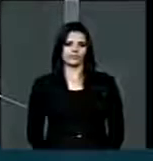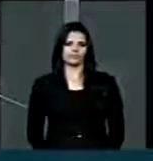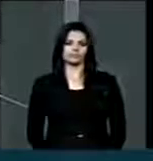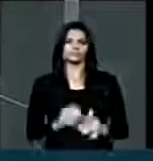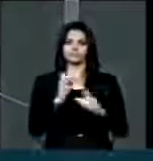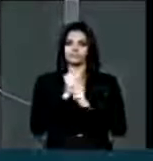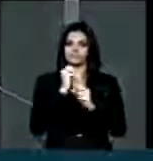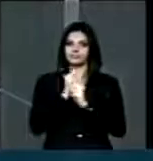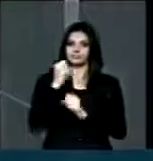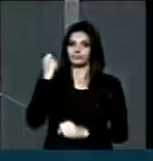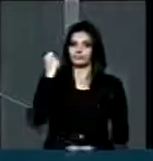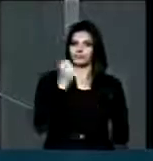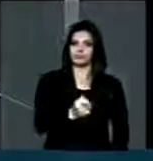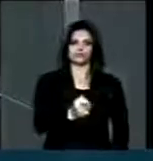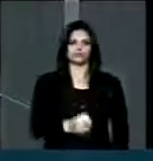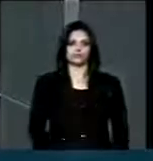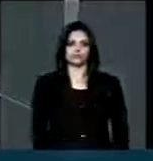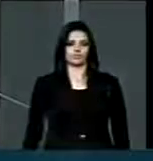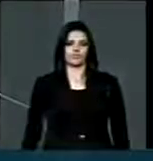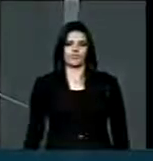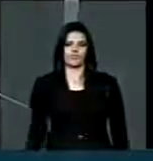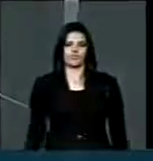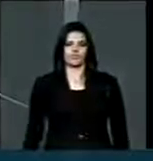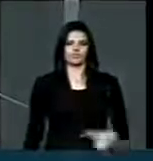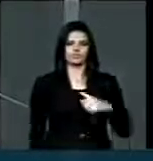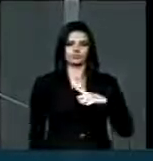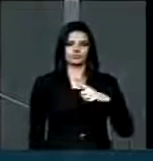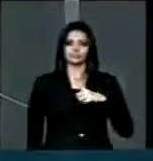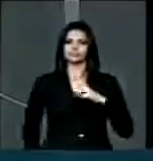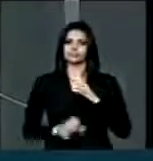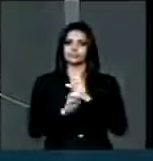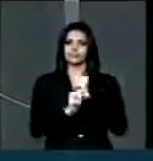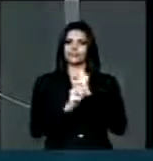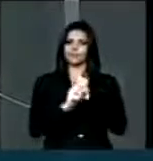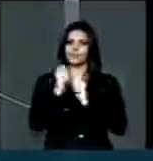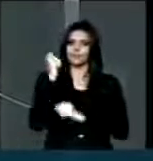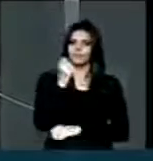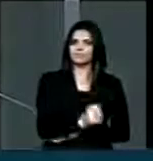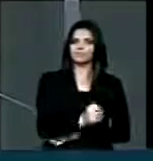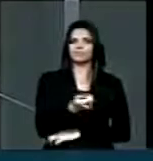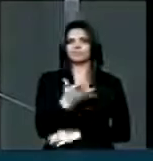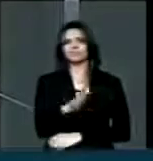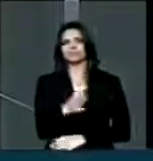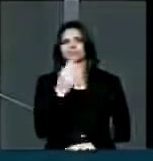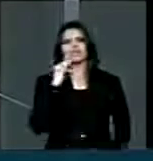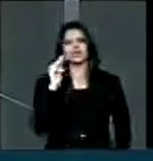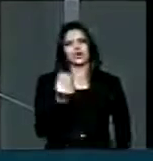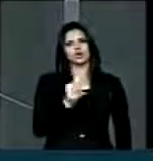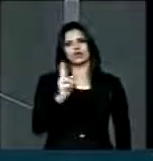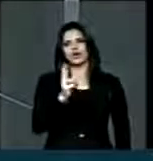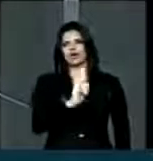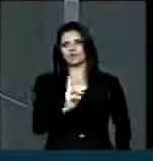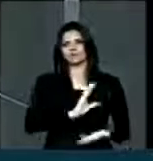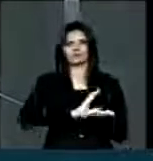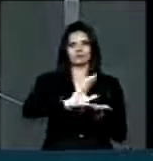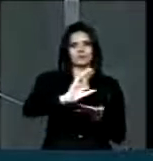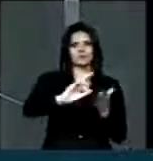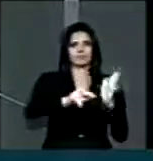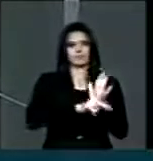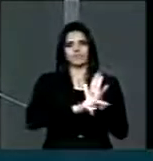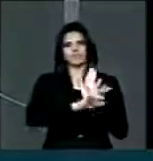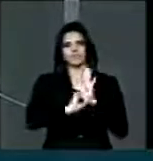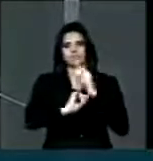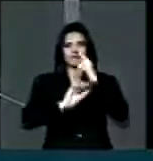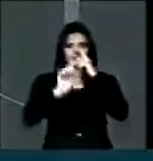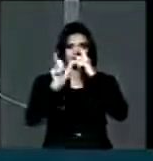do orçamento impositivo. Então nós temos um orçamento impositivo, X milhões de reais indicados